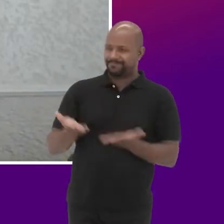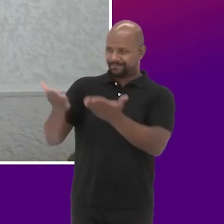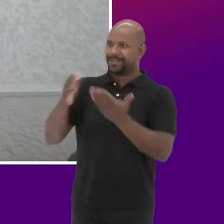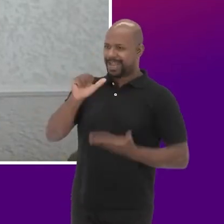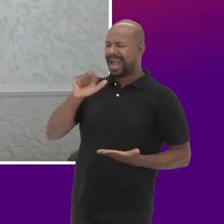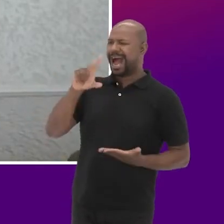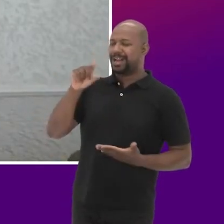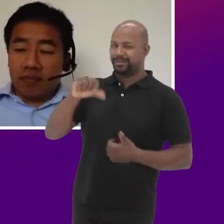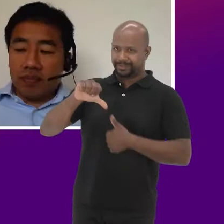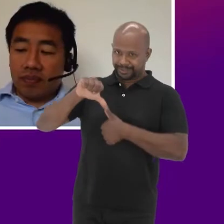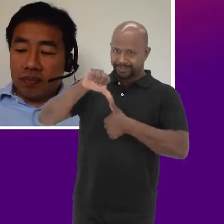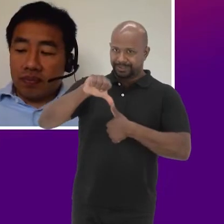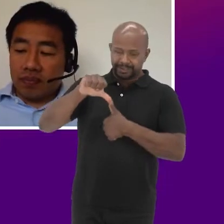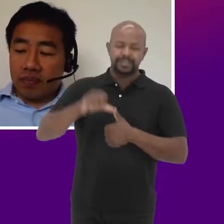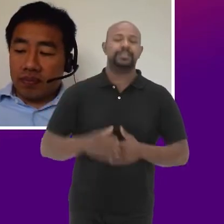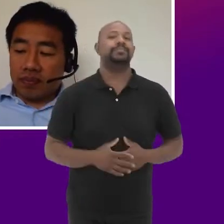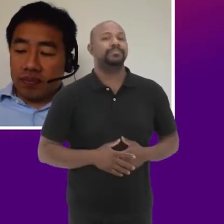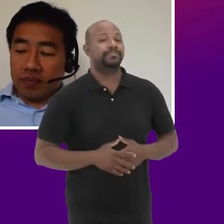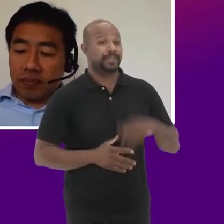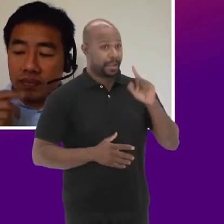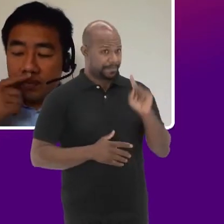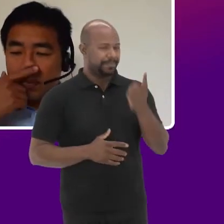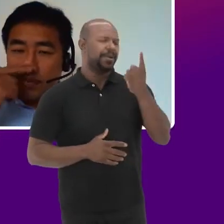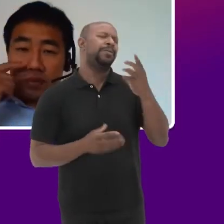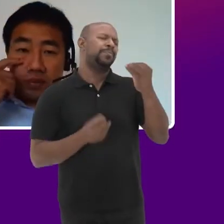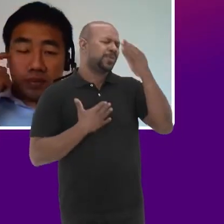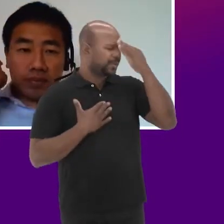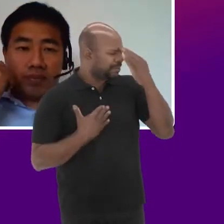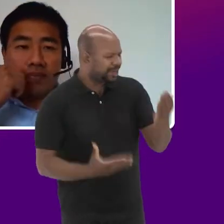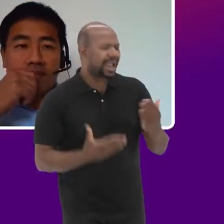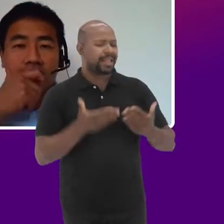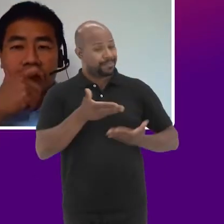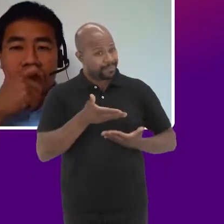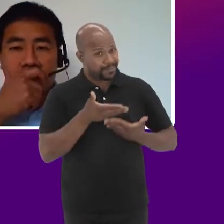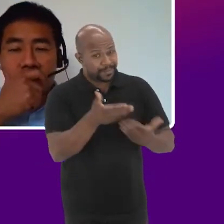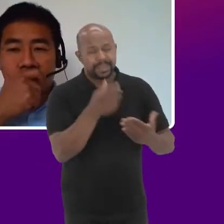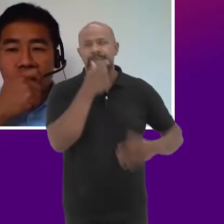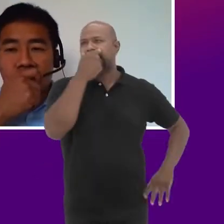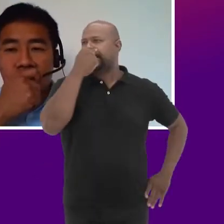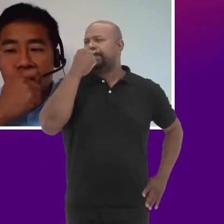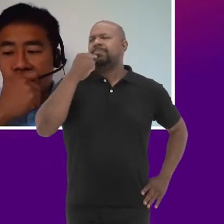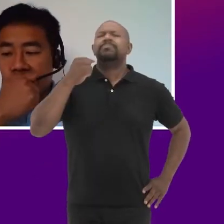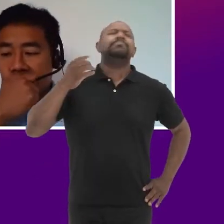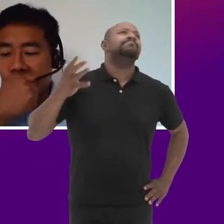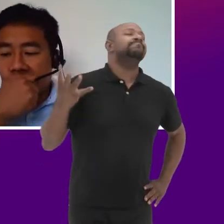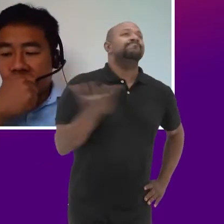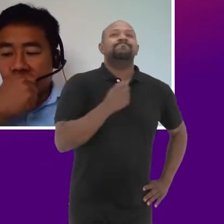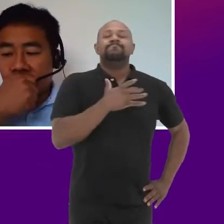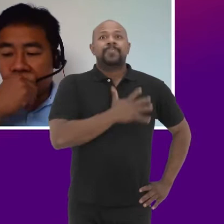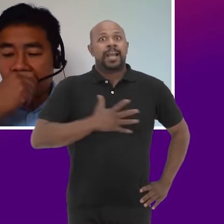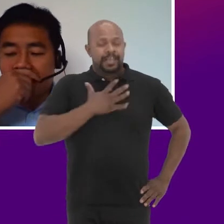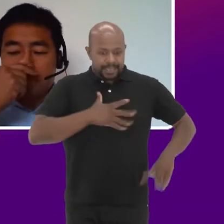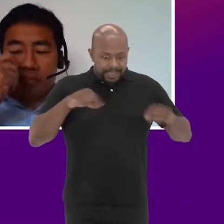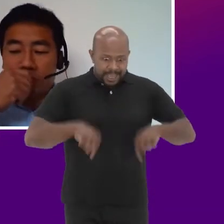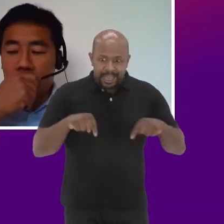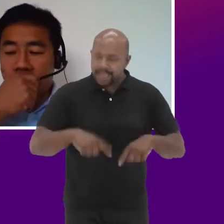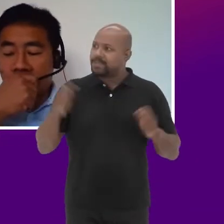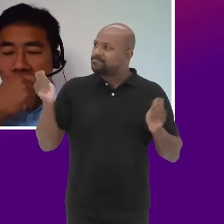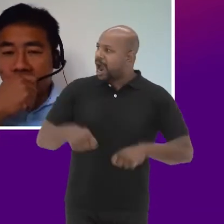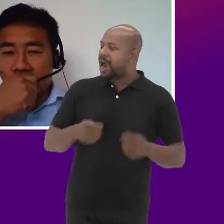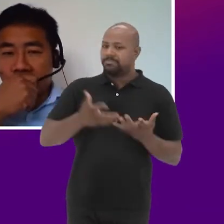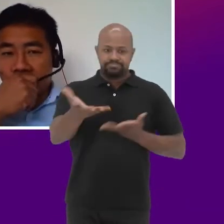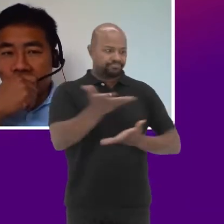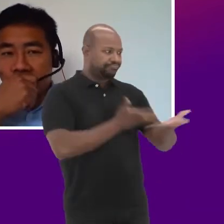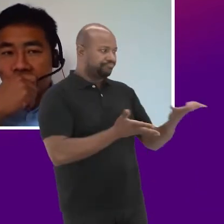você, Carlos. Em primeiro lugar, muito obrigado pelo convite. É um grande prazer estar aqui e